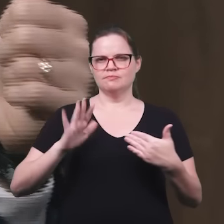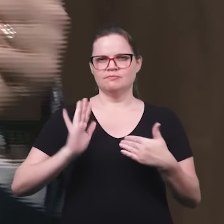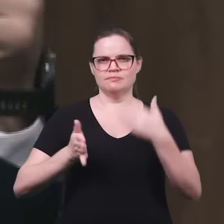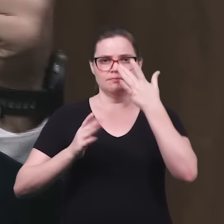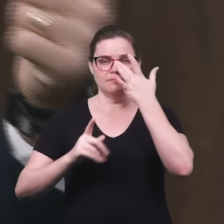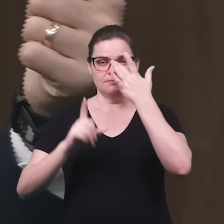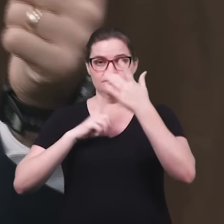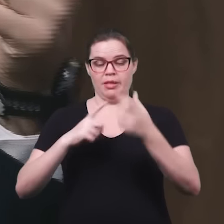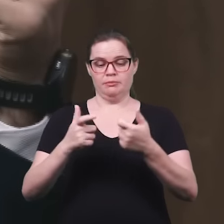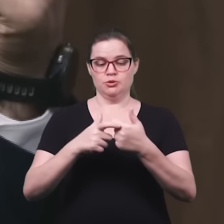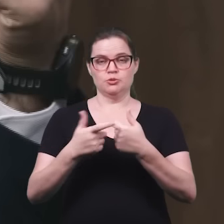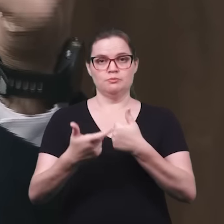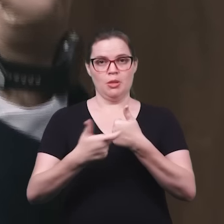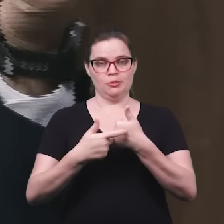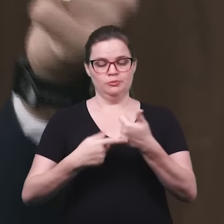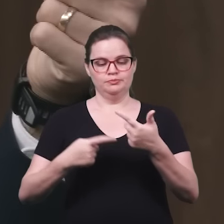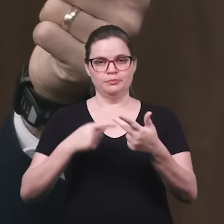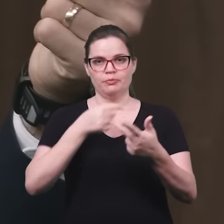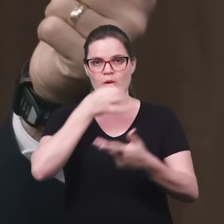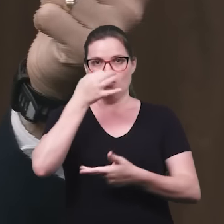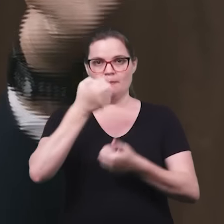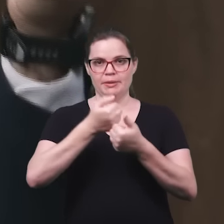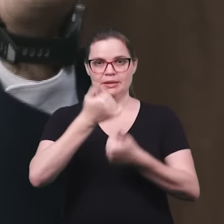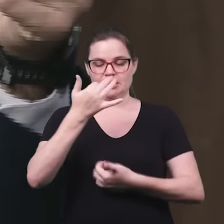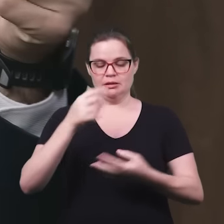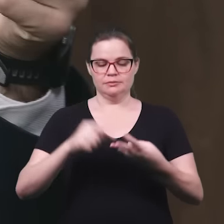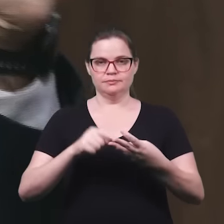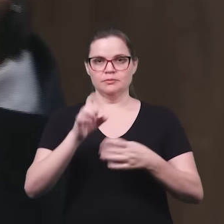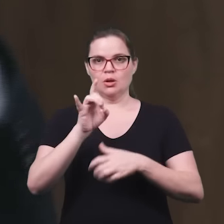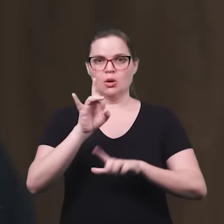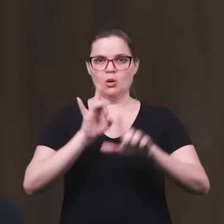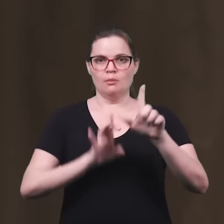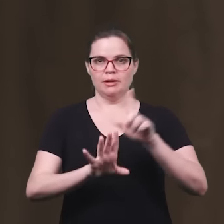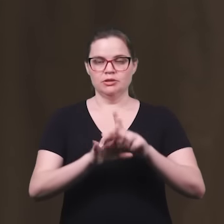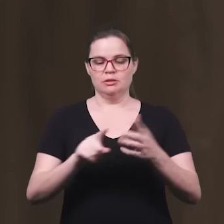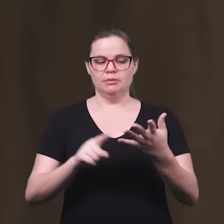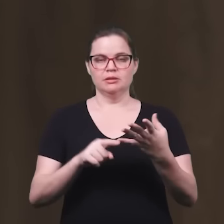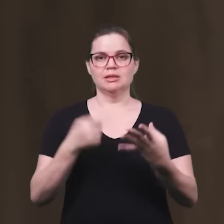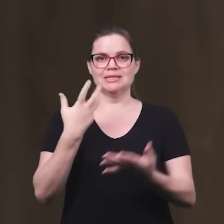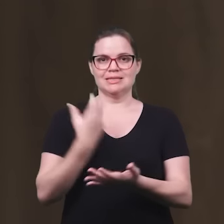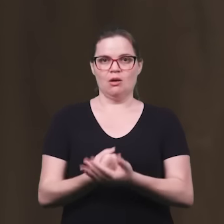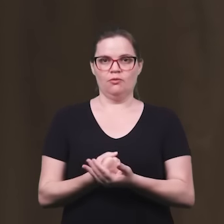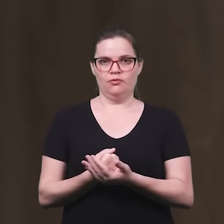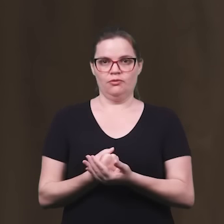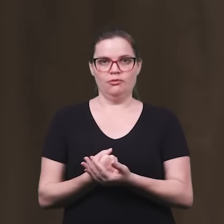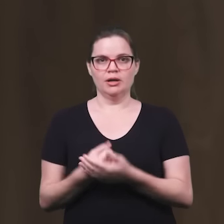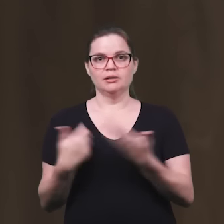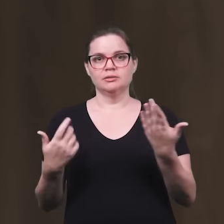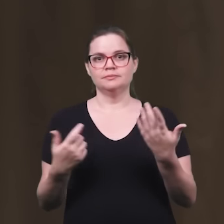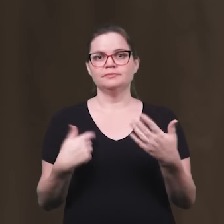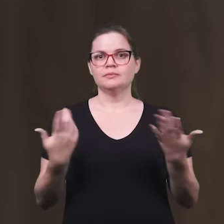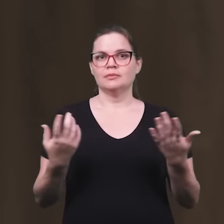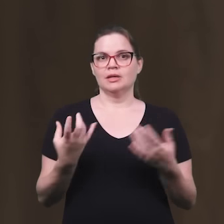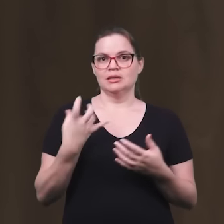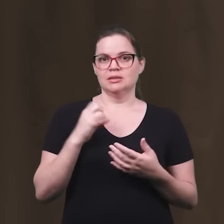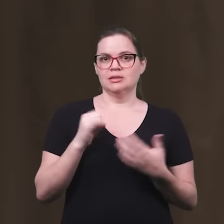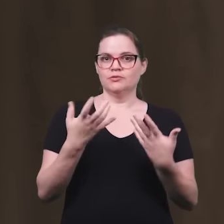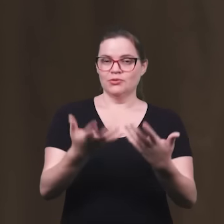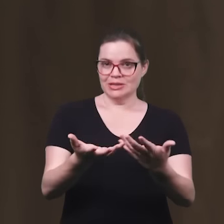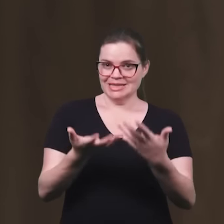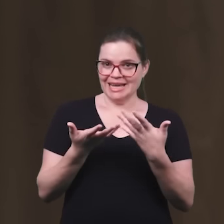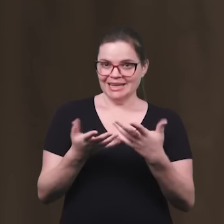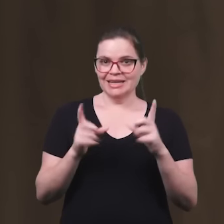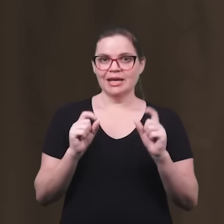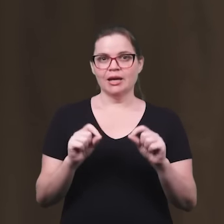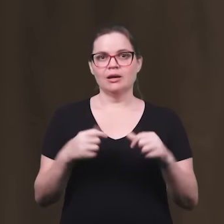programa, nós temos as curtidas, os comentários, os compartilhamentos e os salvamentos. Para ganho de seguidores, o